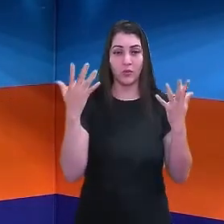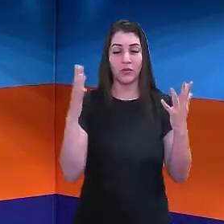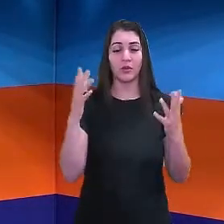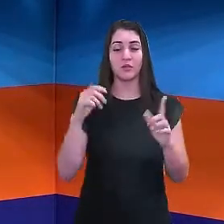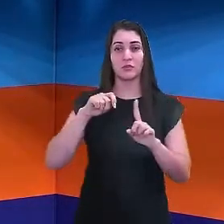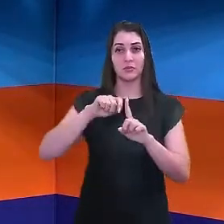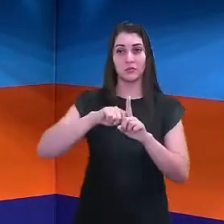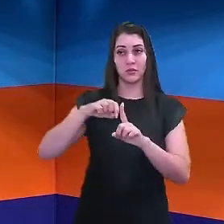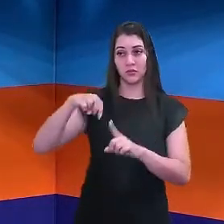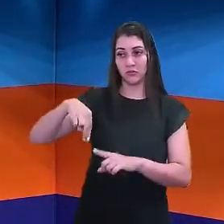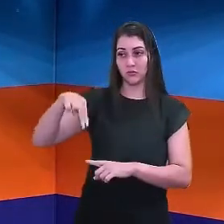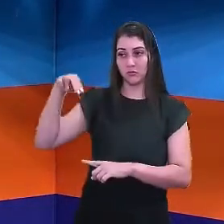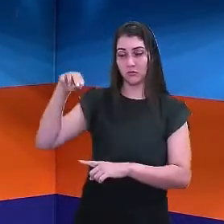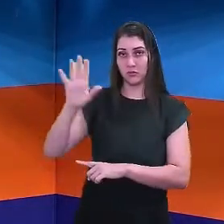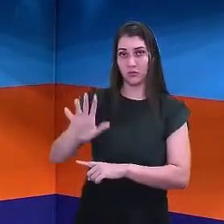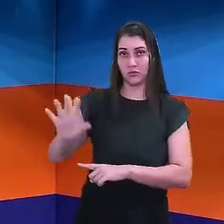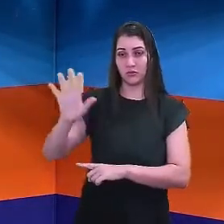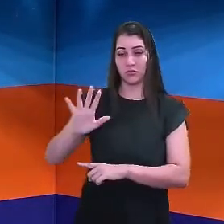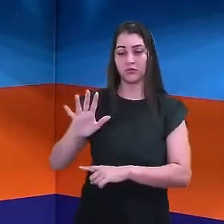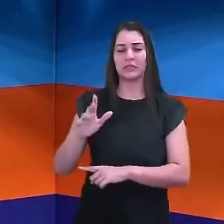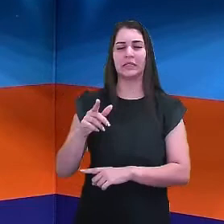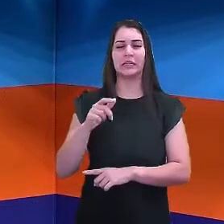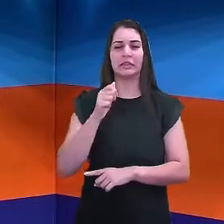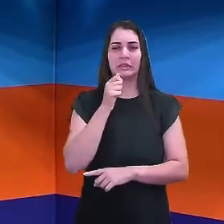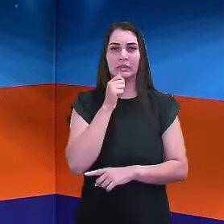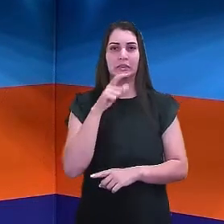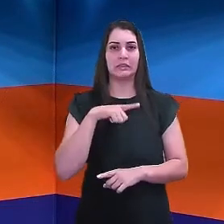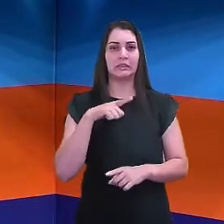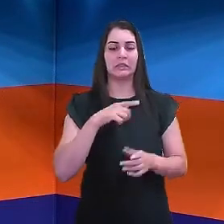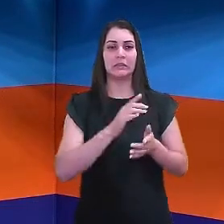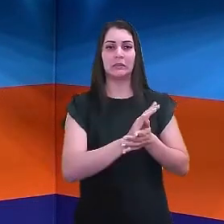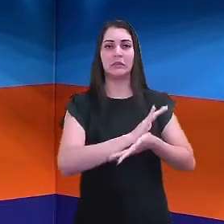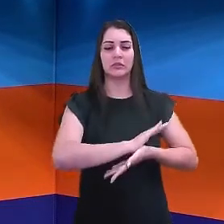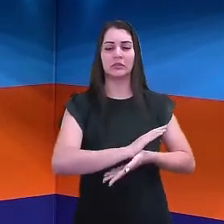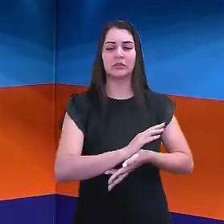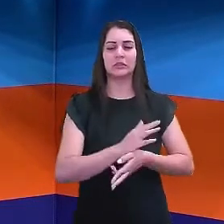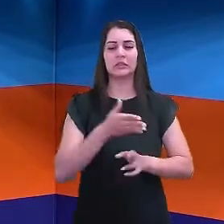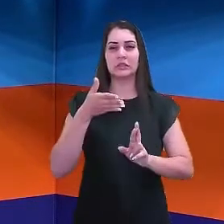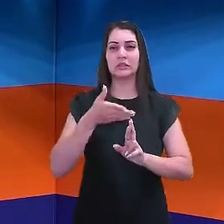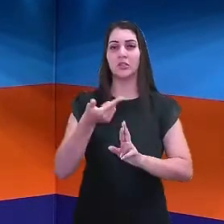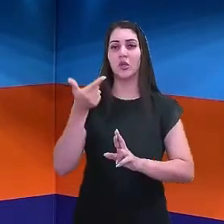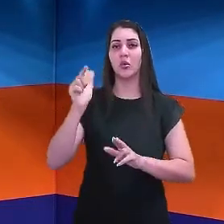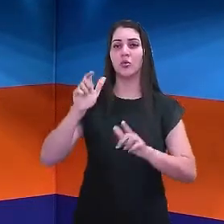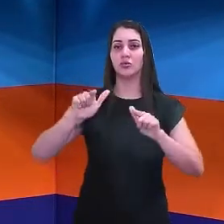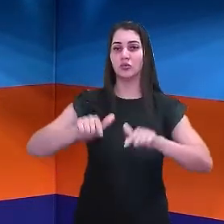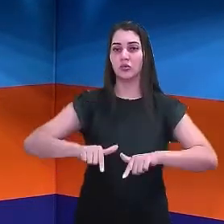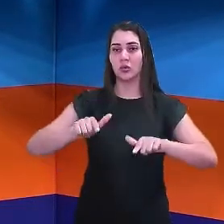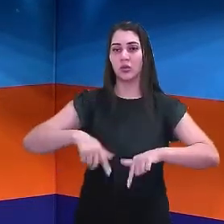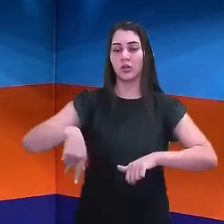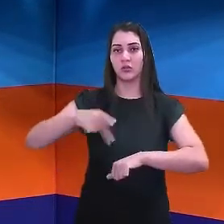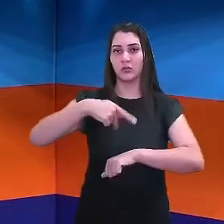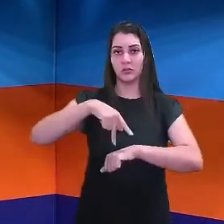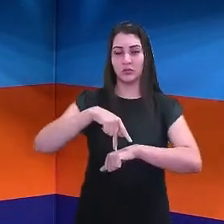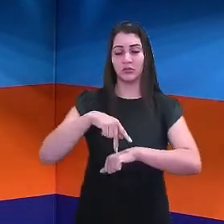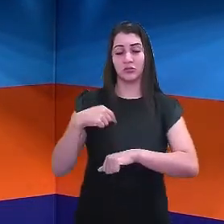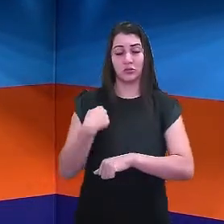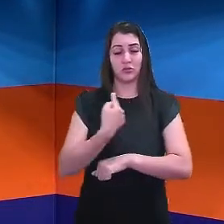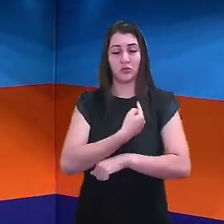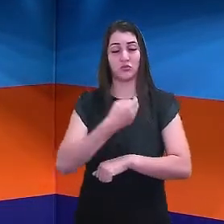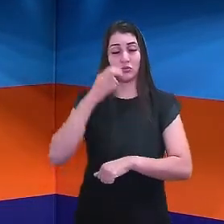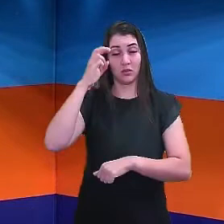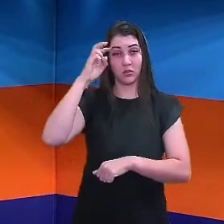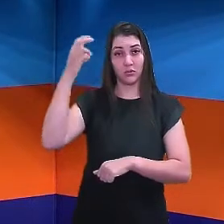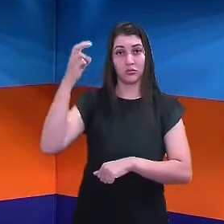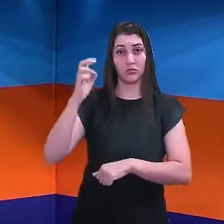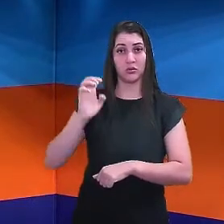nordestino, infelizmente, ainda sofre muito preconceito referente a outras regiões do país, mas lembrando que a nossa cultura é extremamente rica. Hoje eu